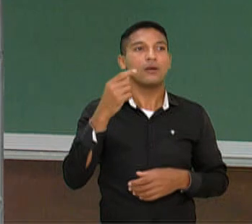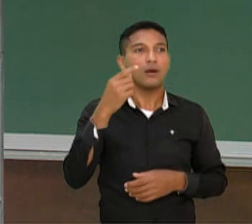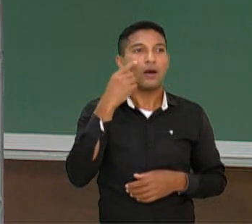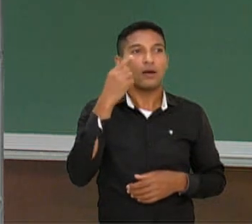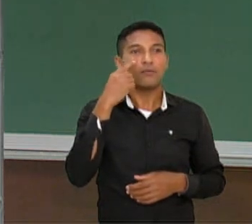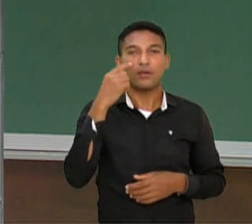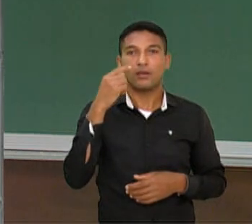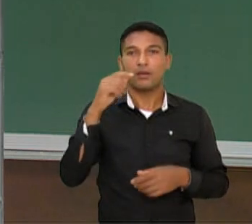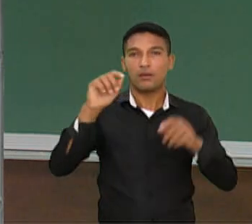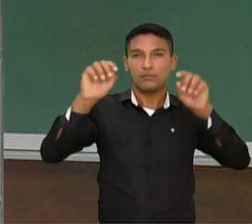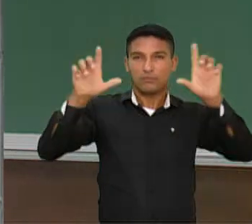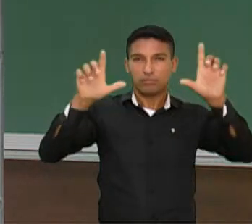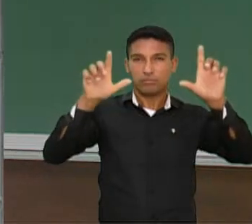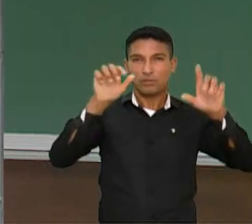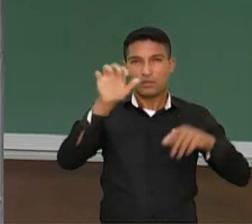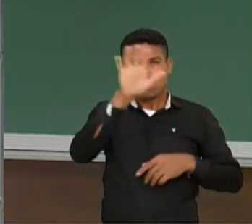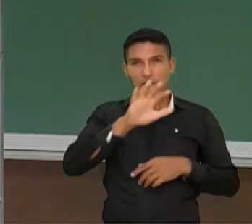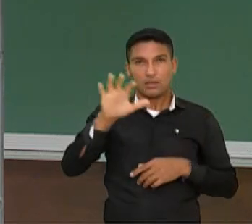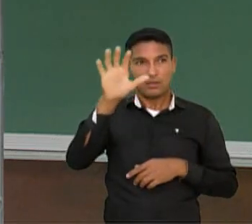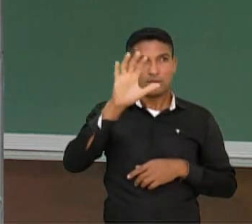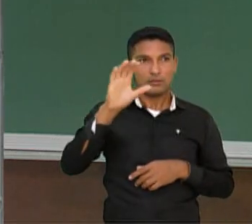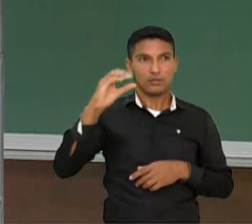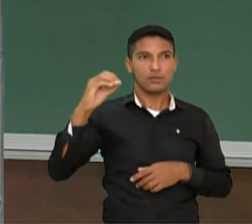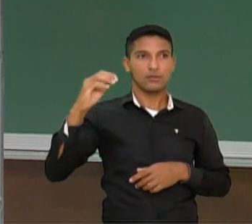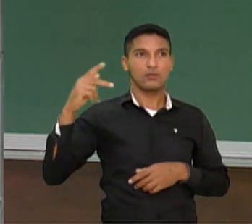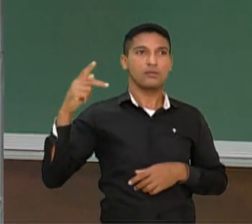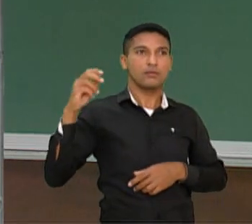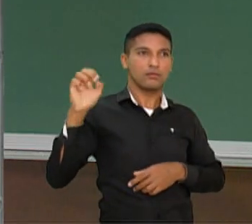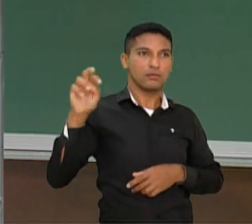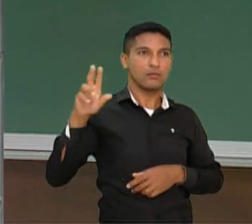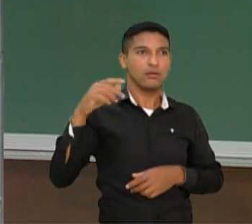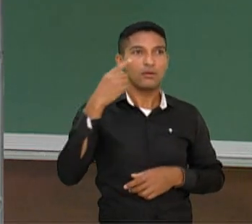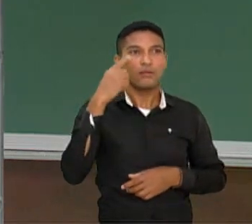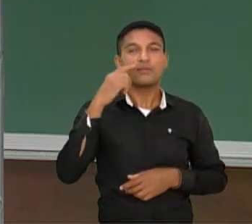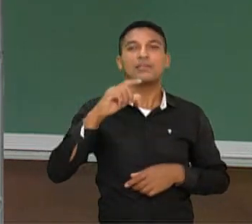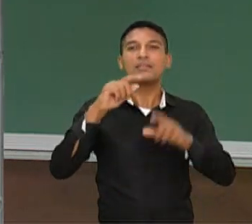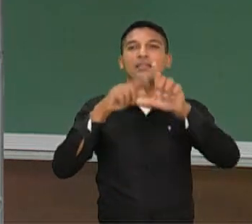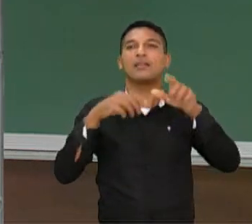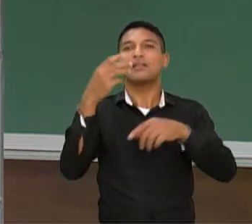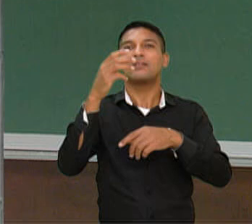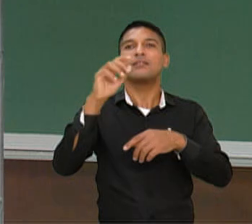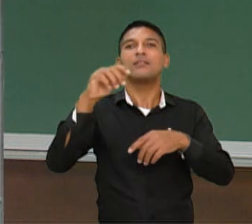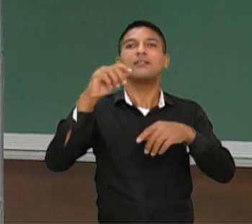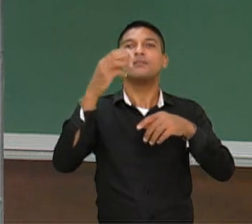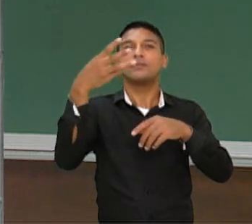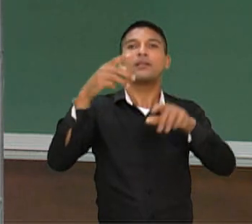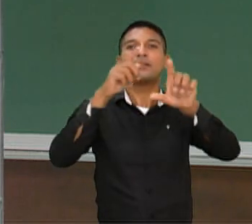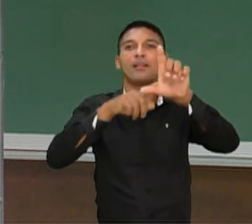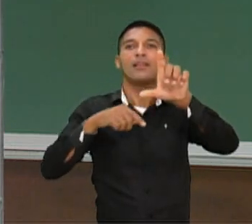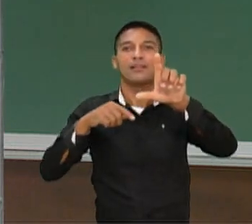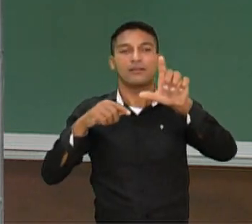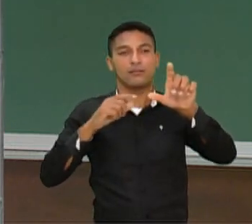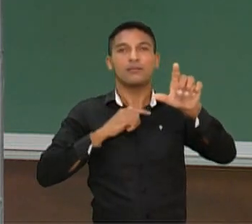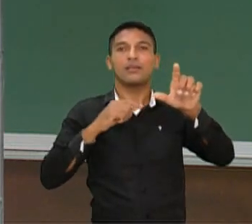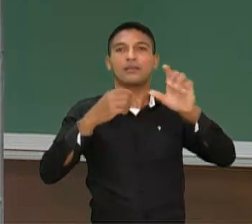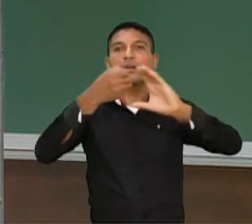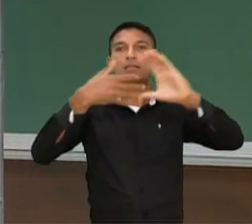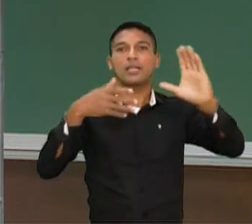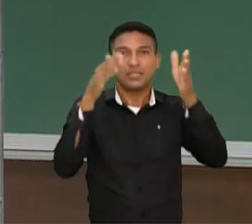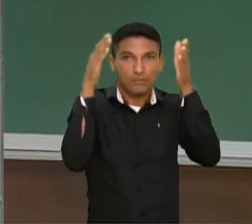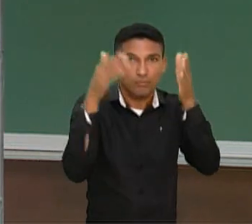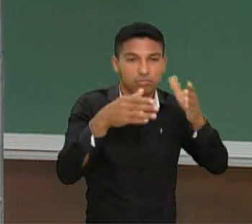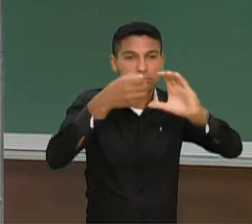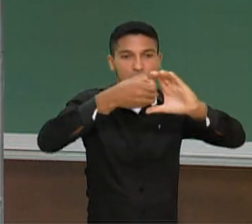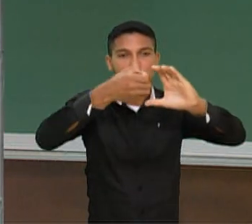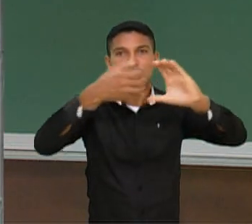onde você identifica através de 3 letrinhas com características bem específicas, onde a primeira letrinha normalmente nos dá